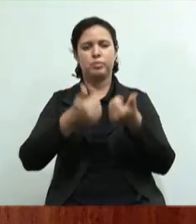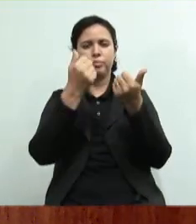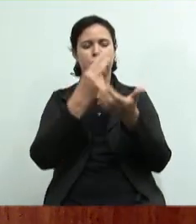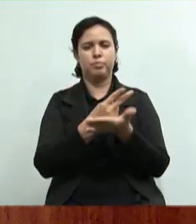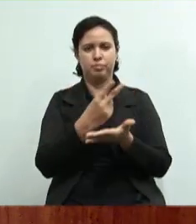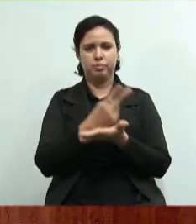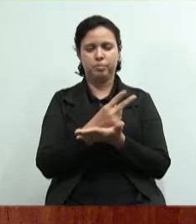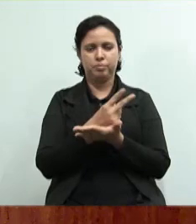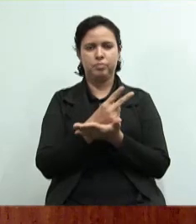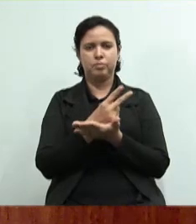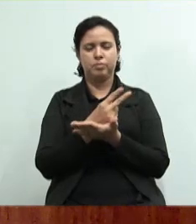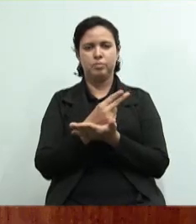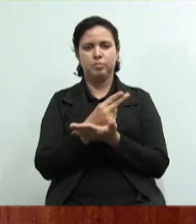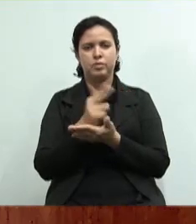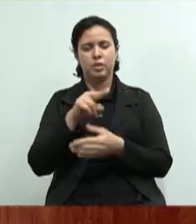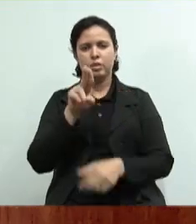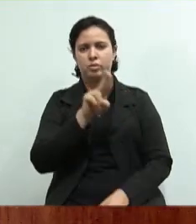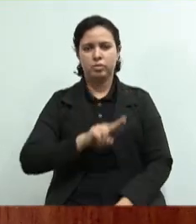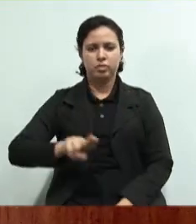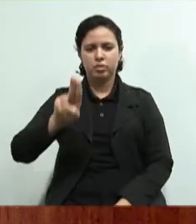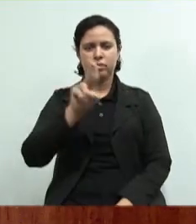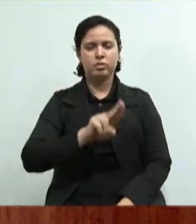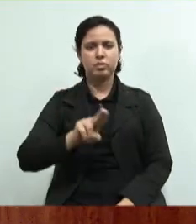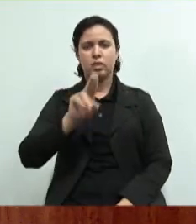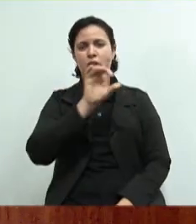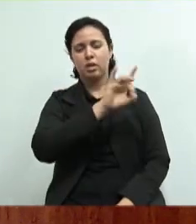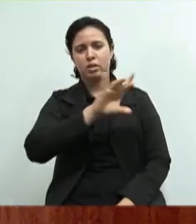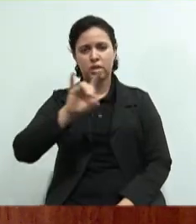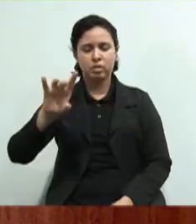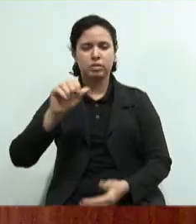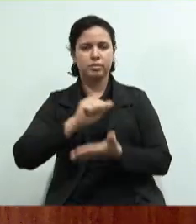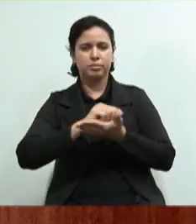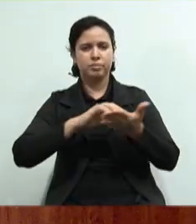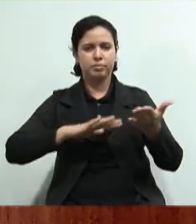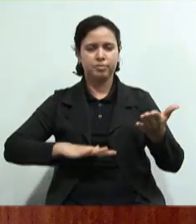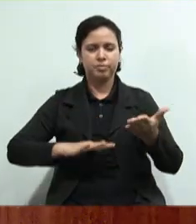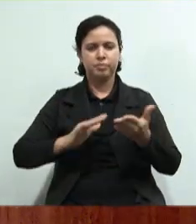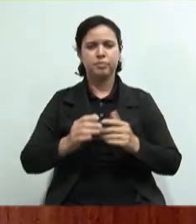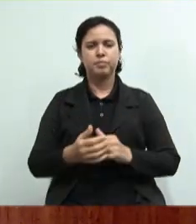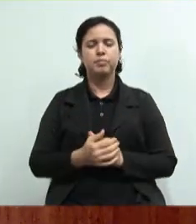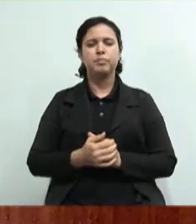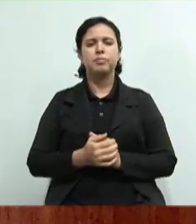contínua. Serve para aplicá-lo a cada atividade, né,